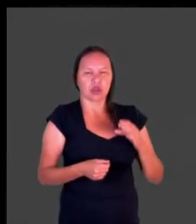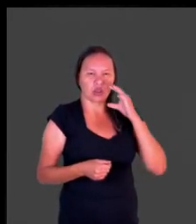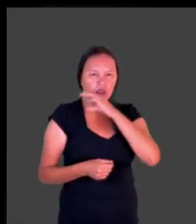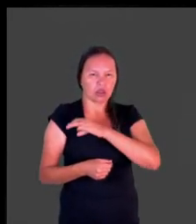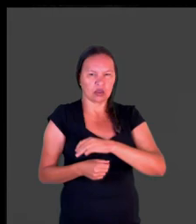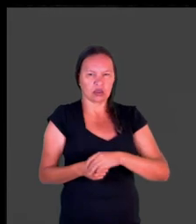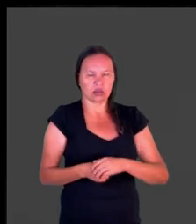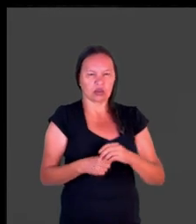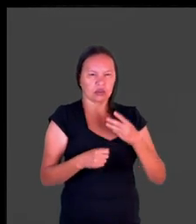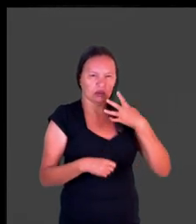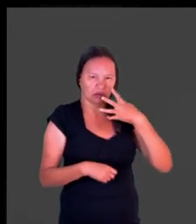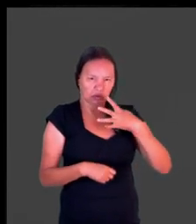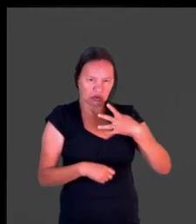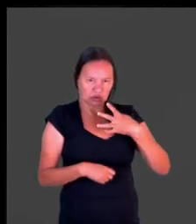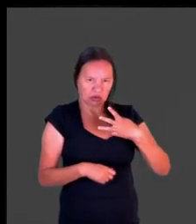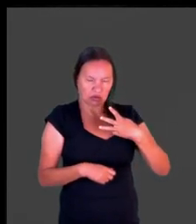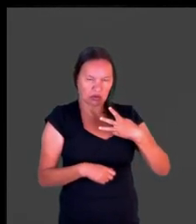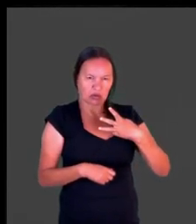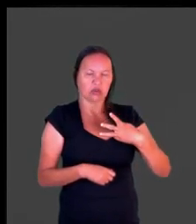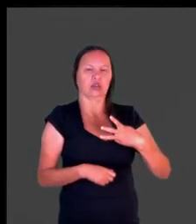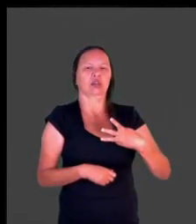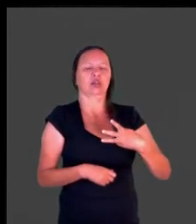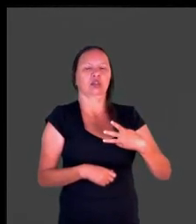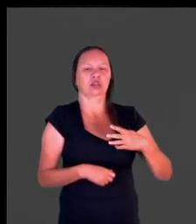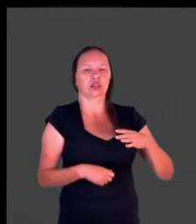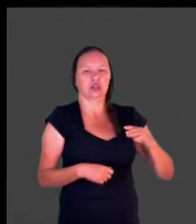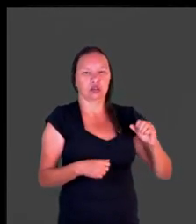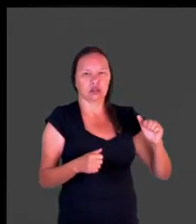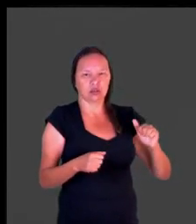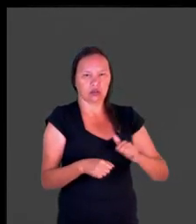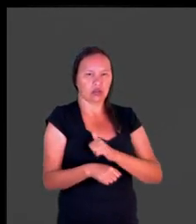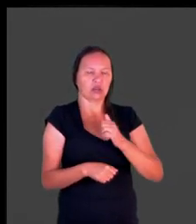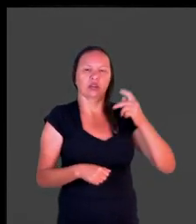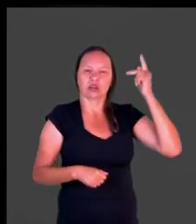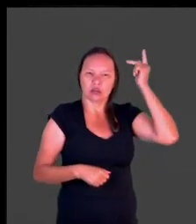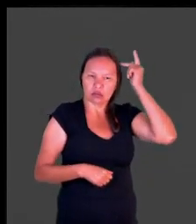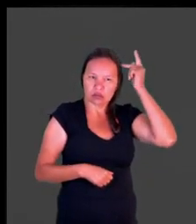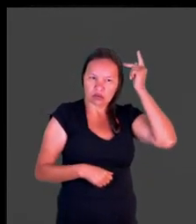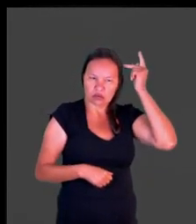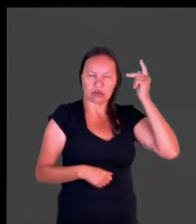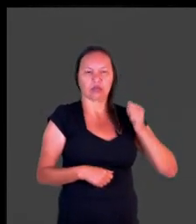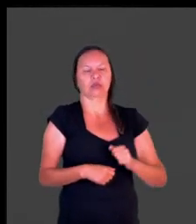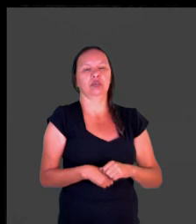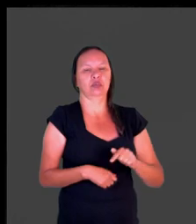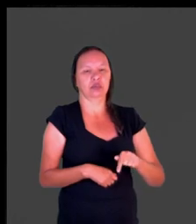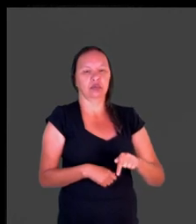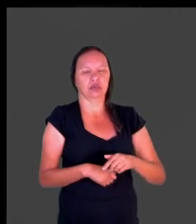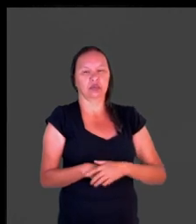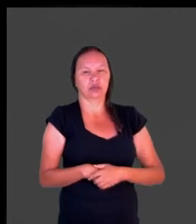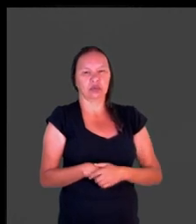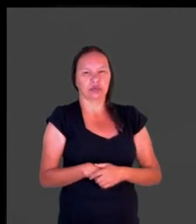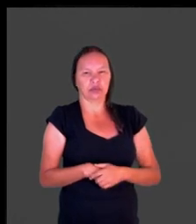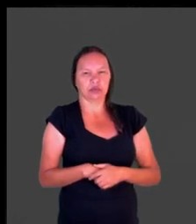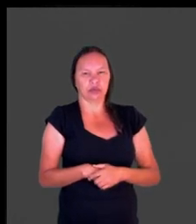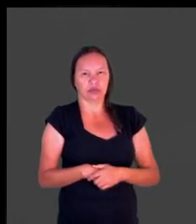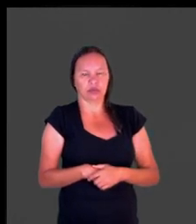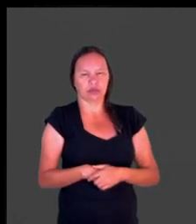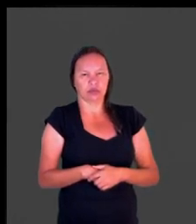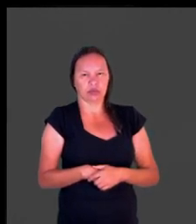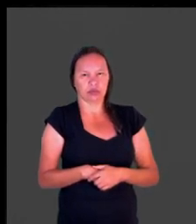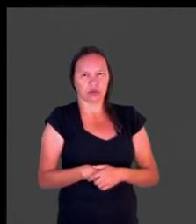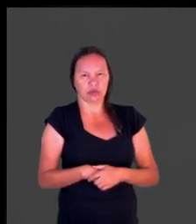três eh atuações que a gente teve aqui em São Paulo eh e eu vou eu vou me